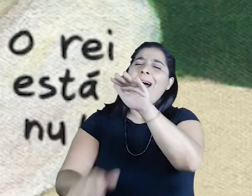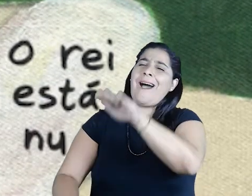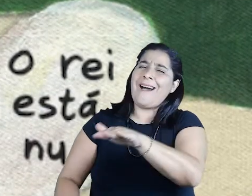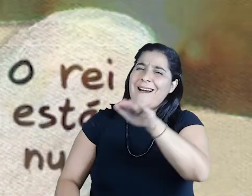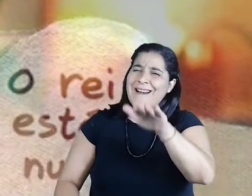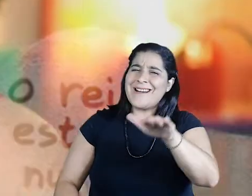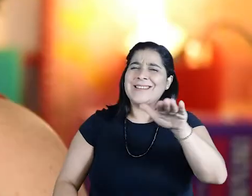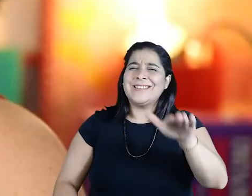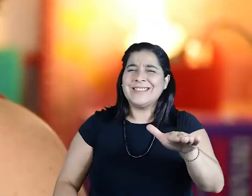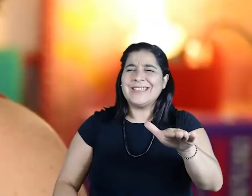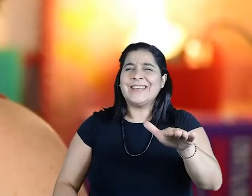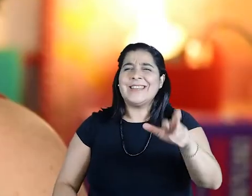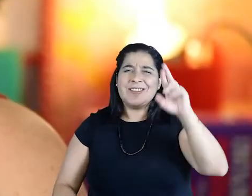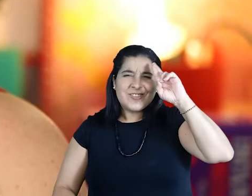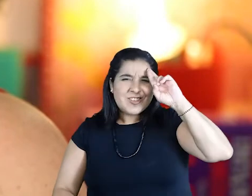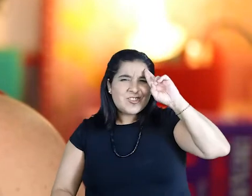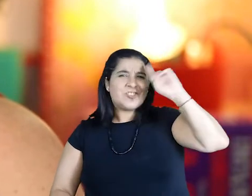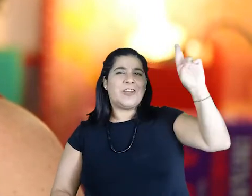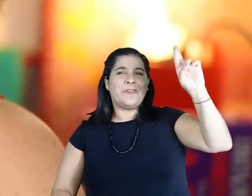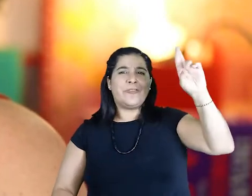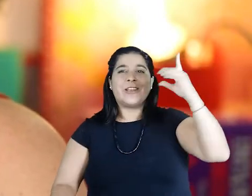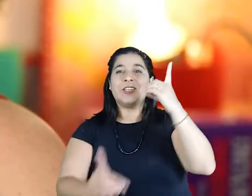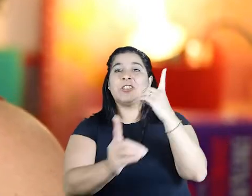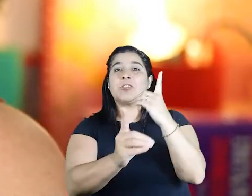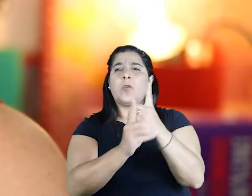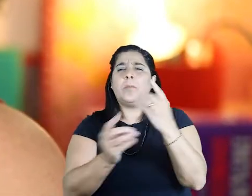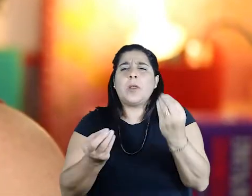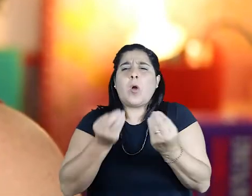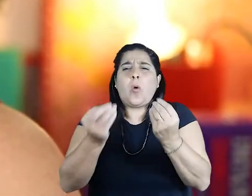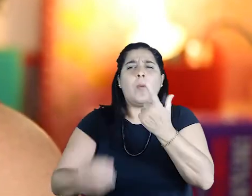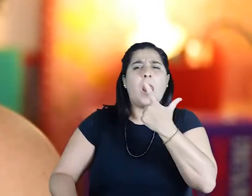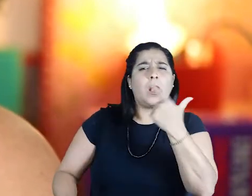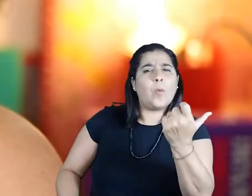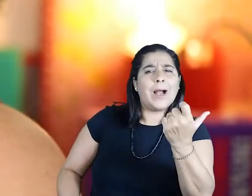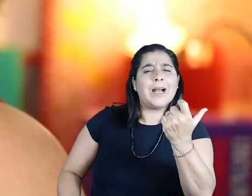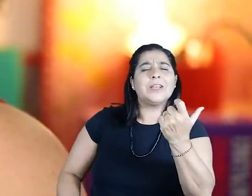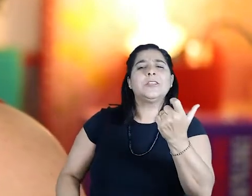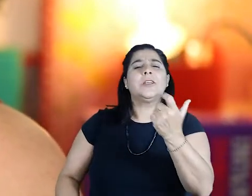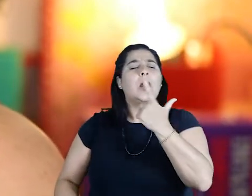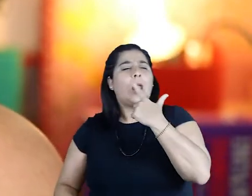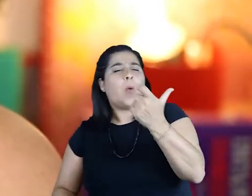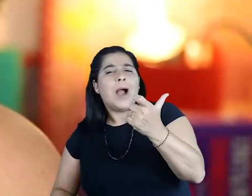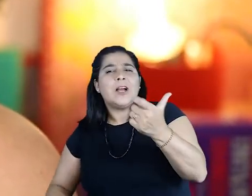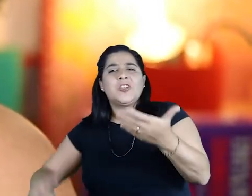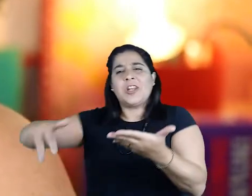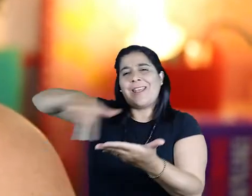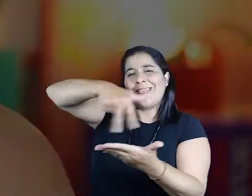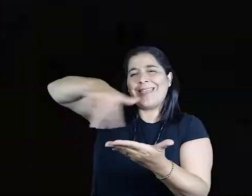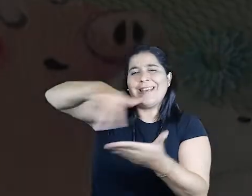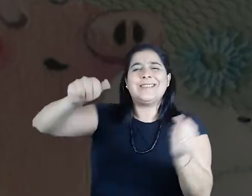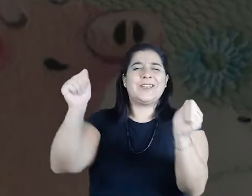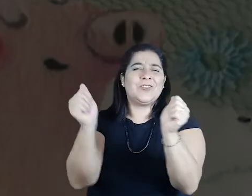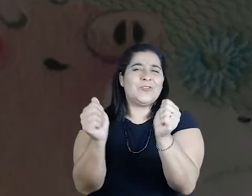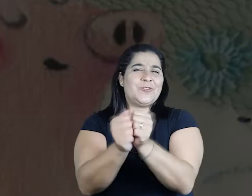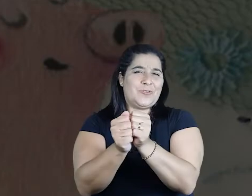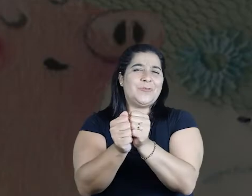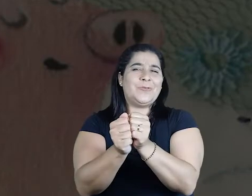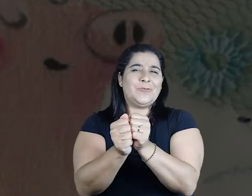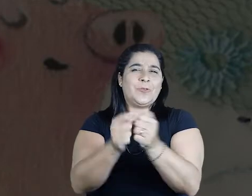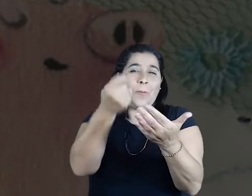crianças são grandes mestres em descobrir como essas duas linguagens dançam para escrever uma história.